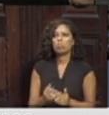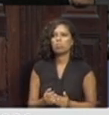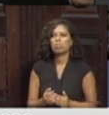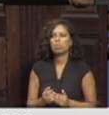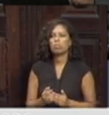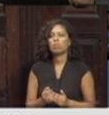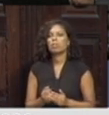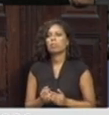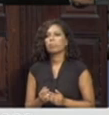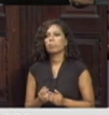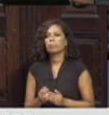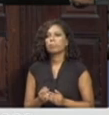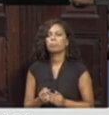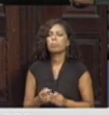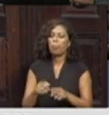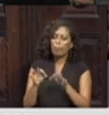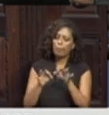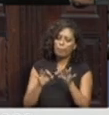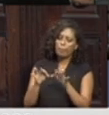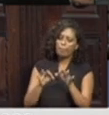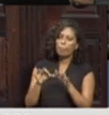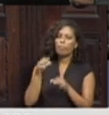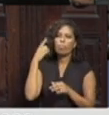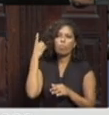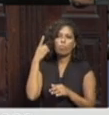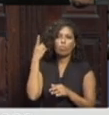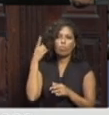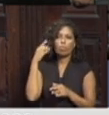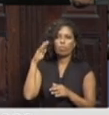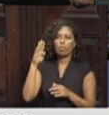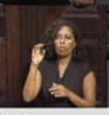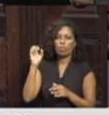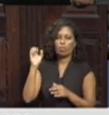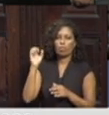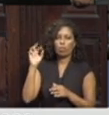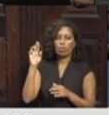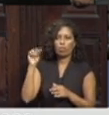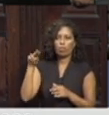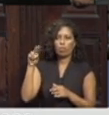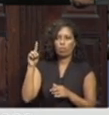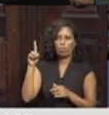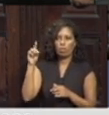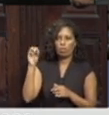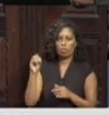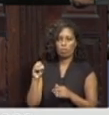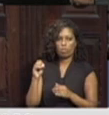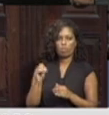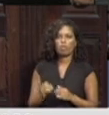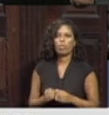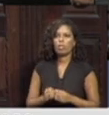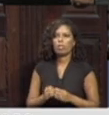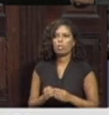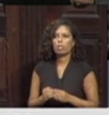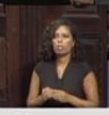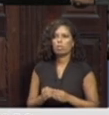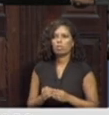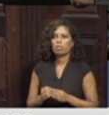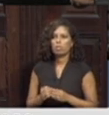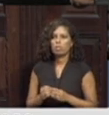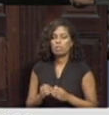favorável. Relatores, deputado Bernardo Rossi, Márcio Pacheco e Bernardo Rossi. Em discussão. Não havendo que queira discutir, encerrada a